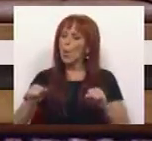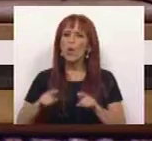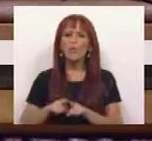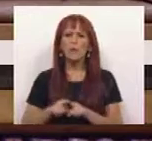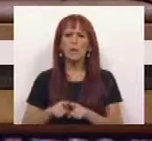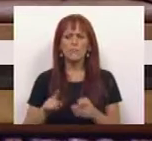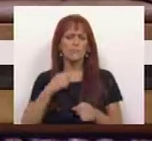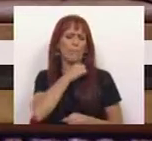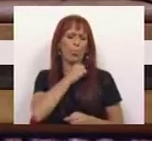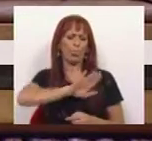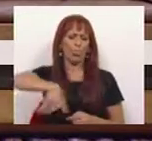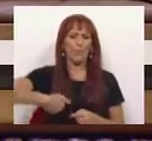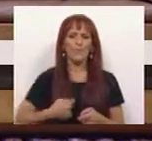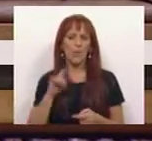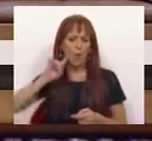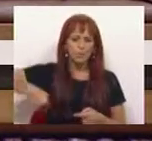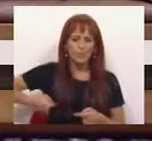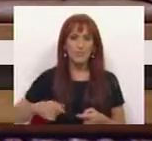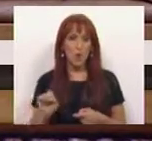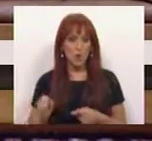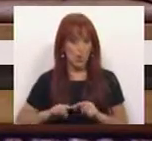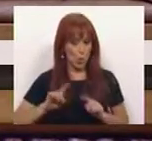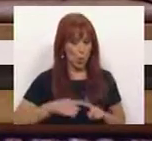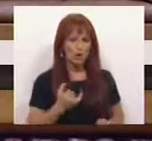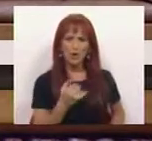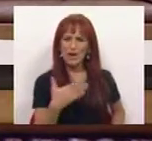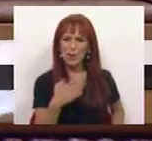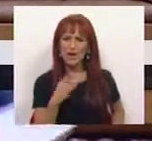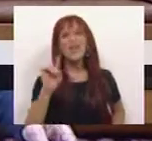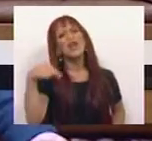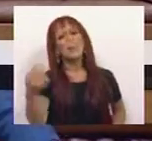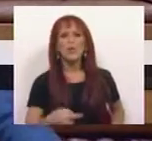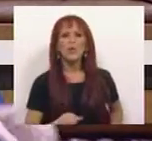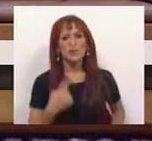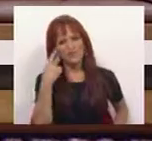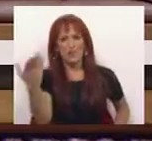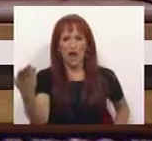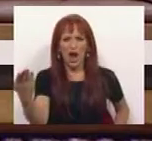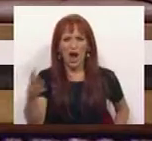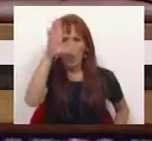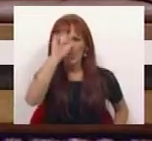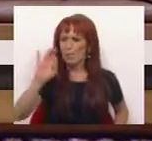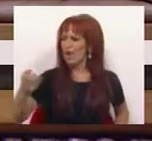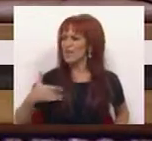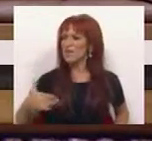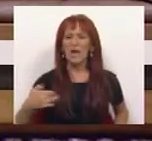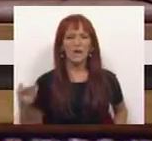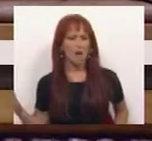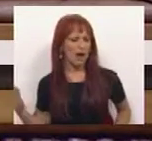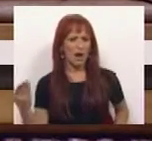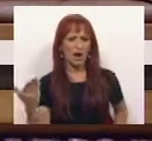foi literalmente ignorado ou violado logo em 2011 e depois disso foi o que se viu. O governo do PSD e do